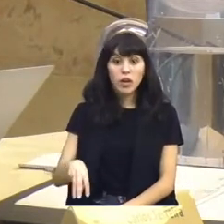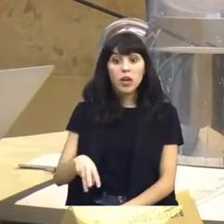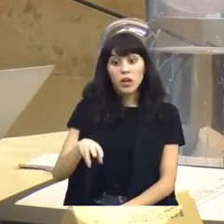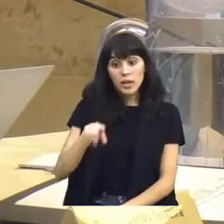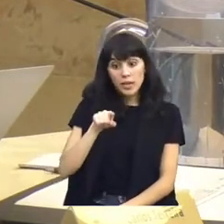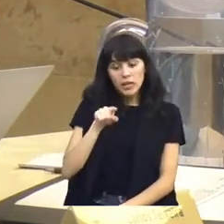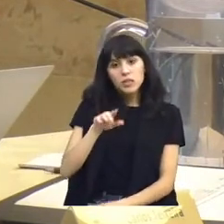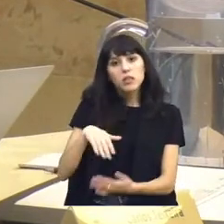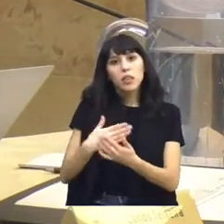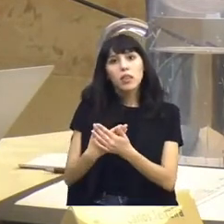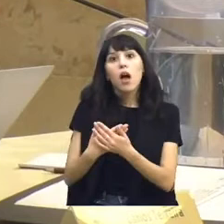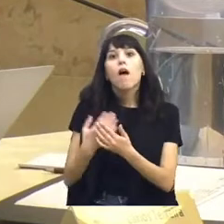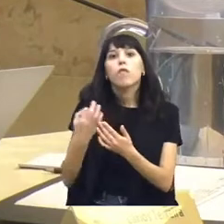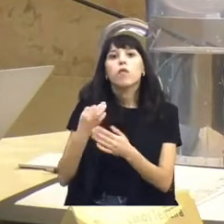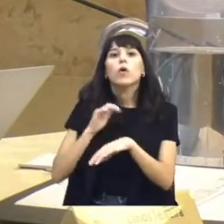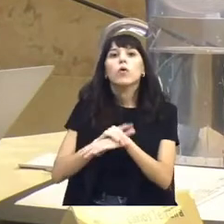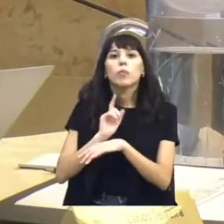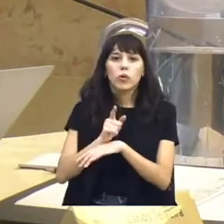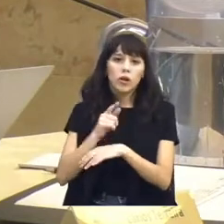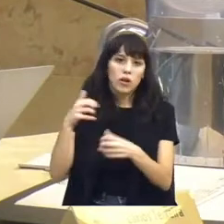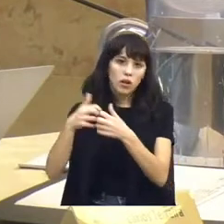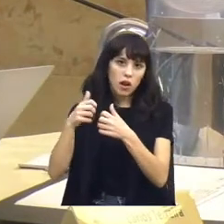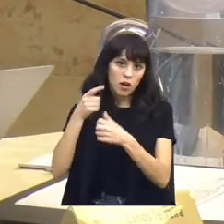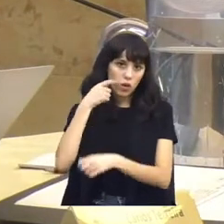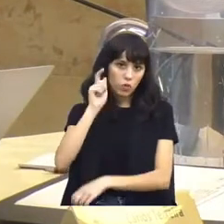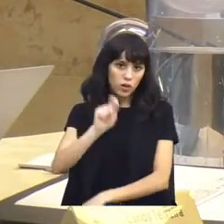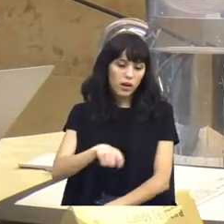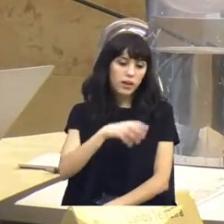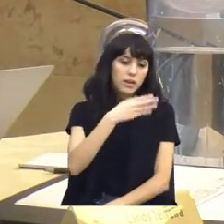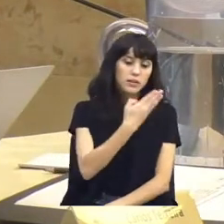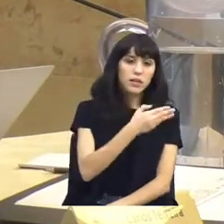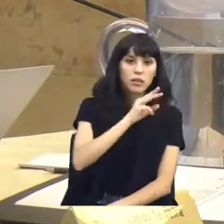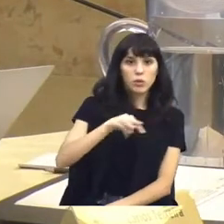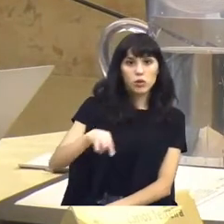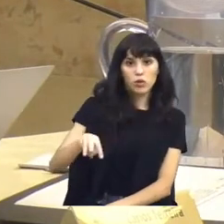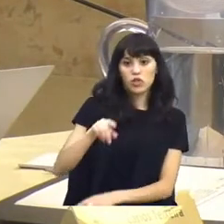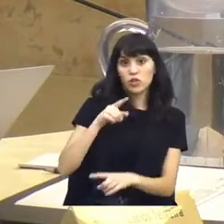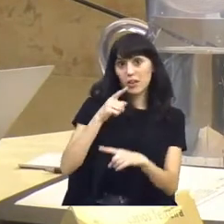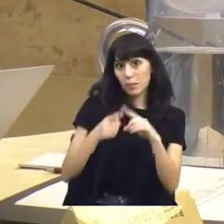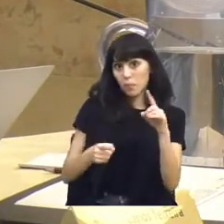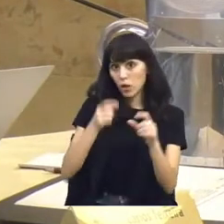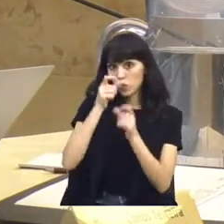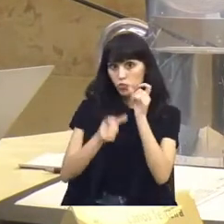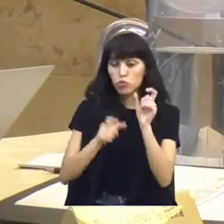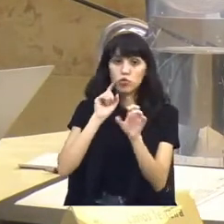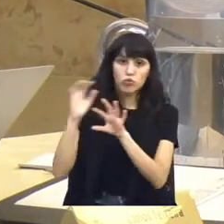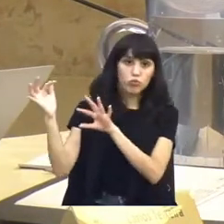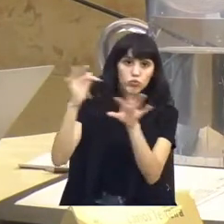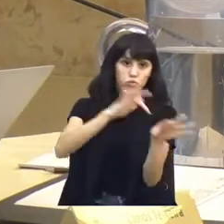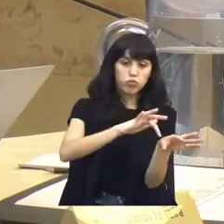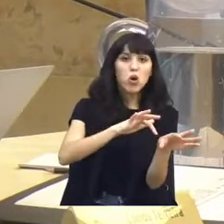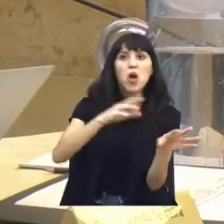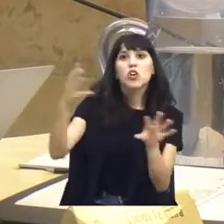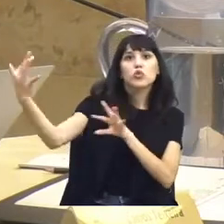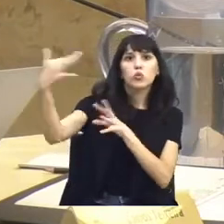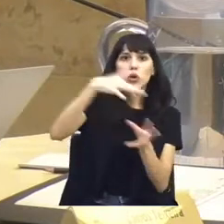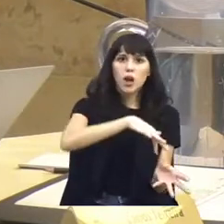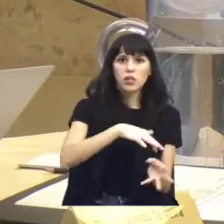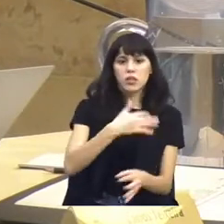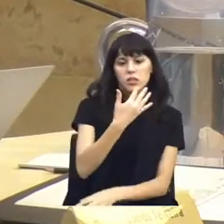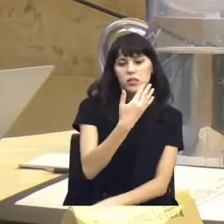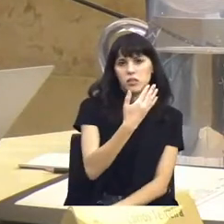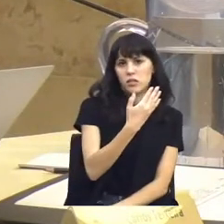contribuiu aquilo que está a passar no Ucrânia 7 milhões e meio de refugiados o número de resultados ronas 7,7 milhões